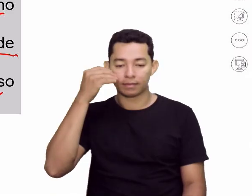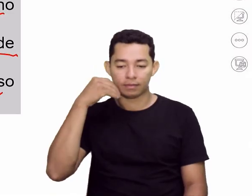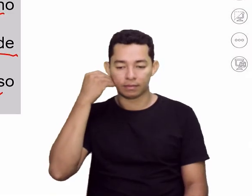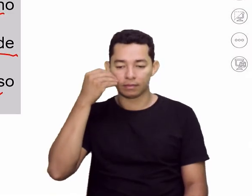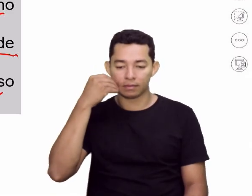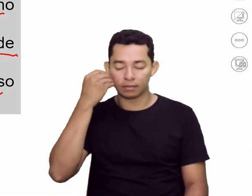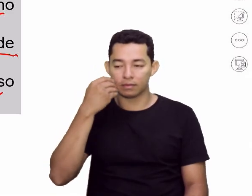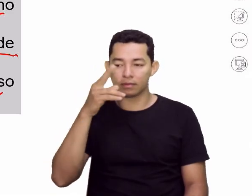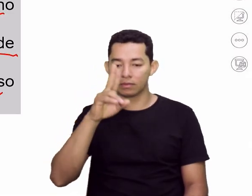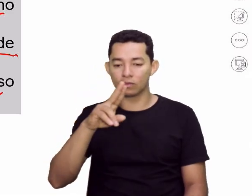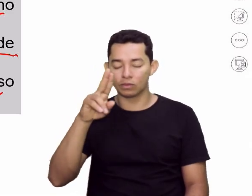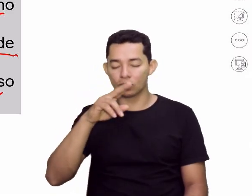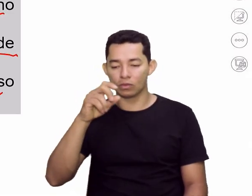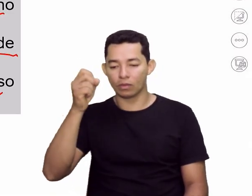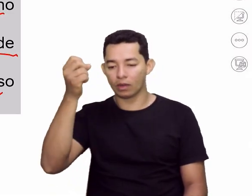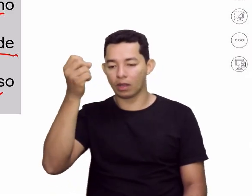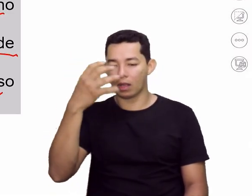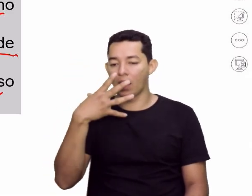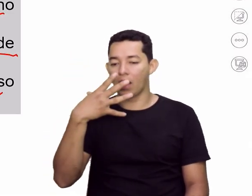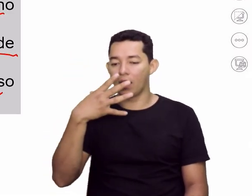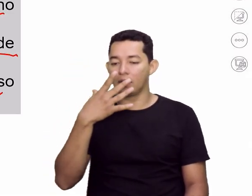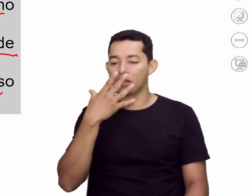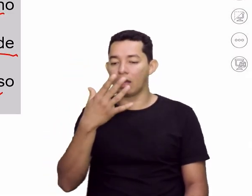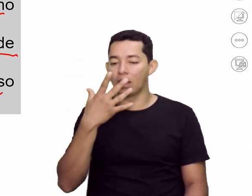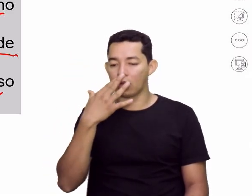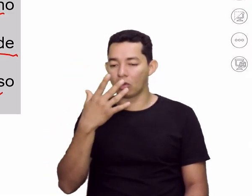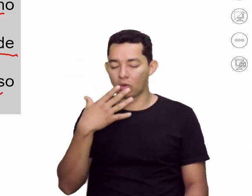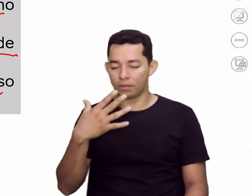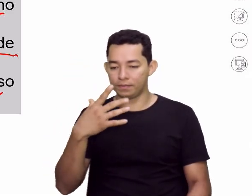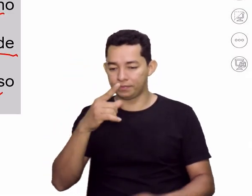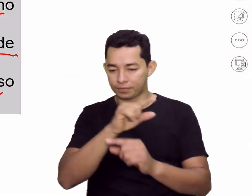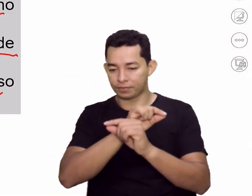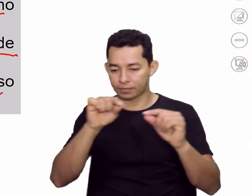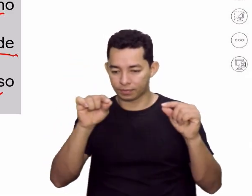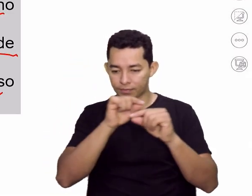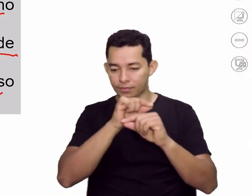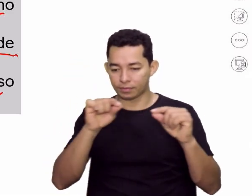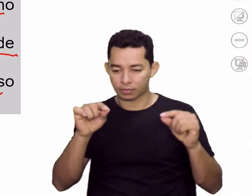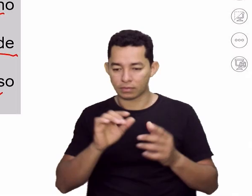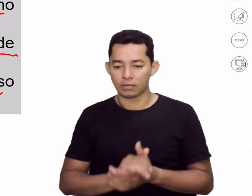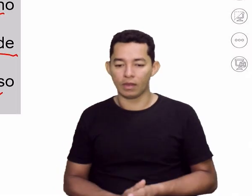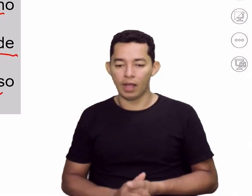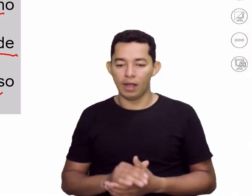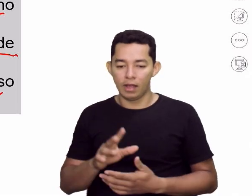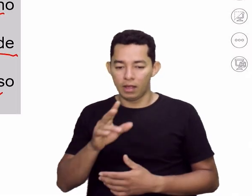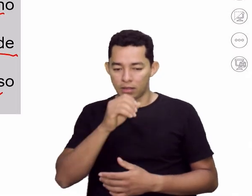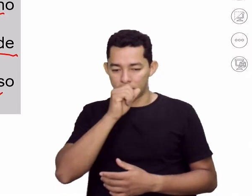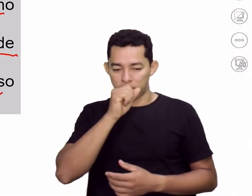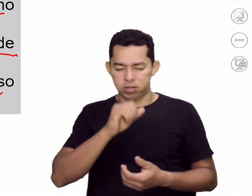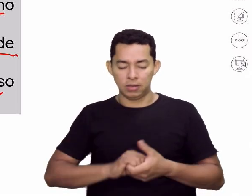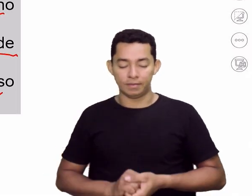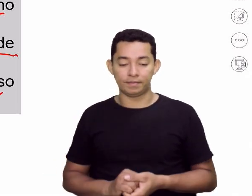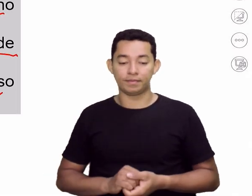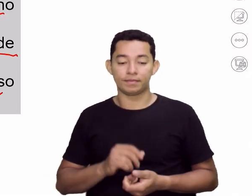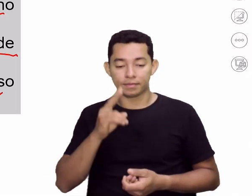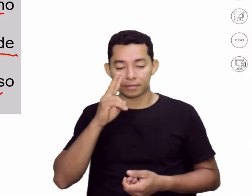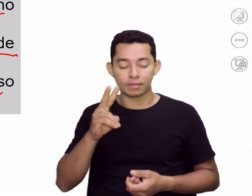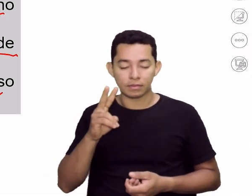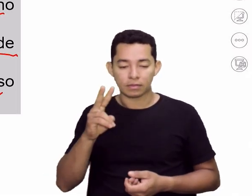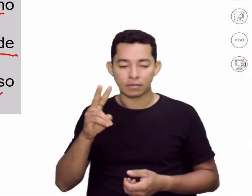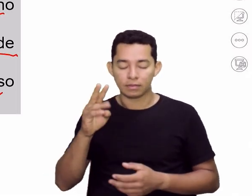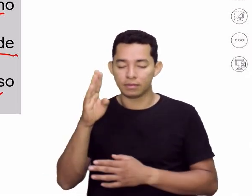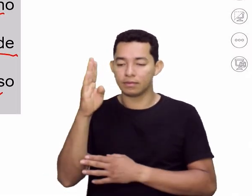do traço, e ele esteve no Rio de Janeiro, tá? E quando ele olhou para a Baía de Guanabara, ele falou